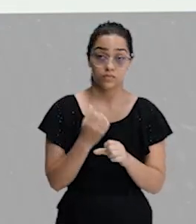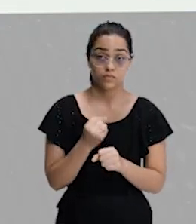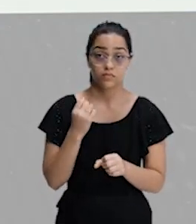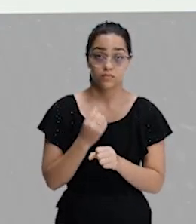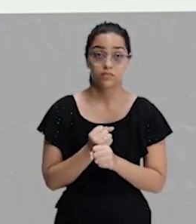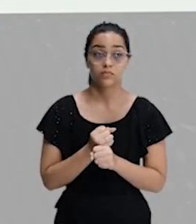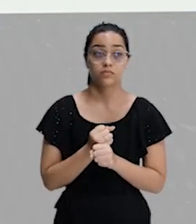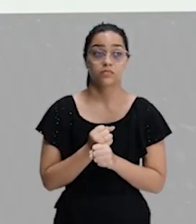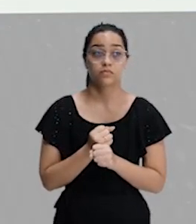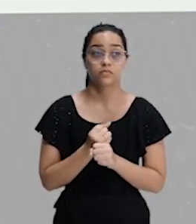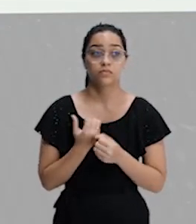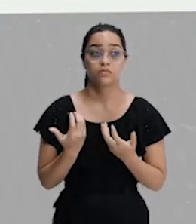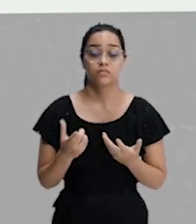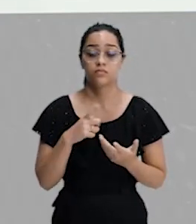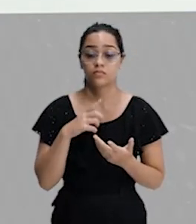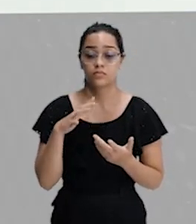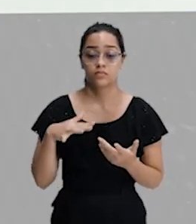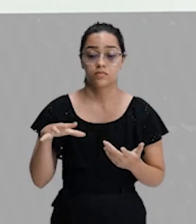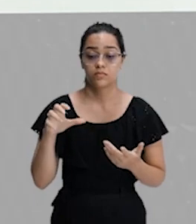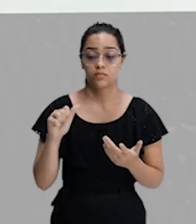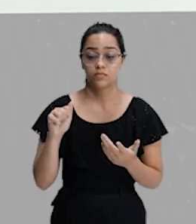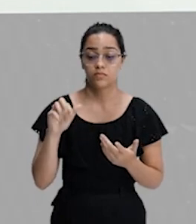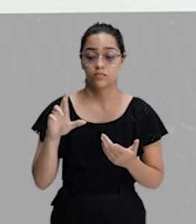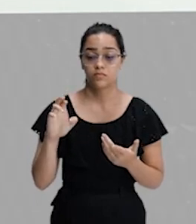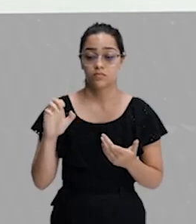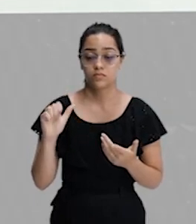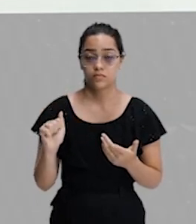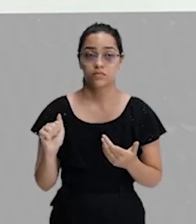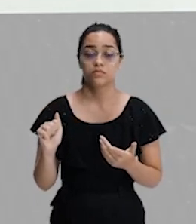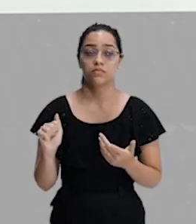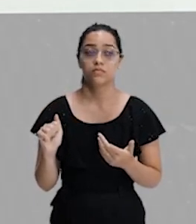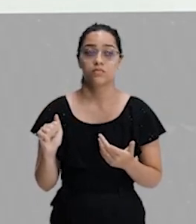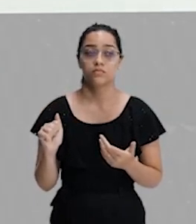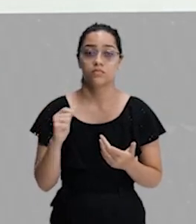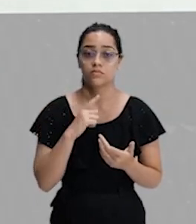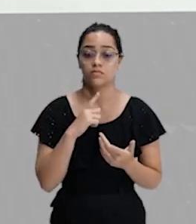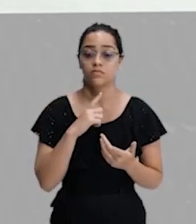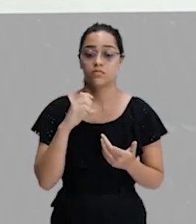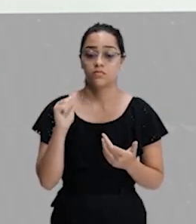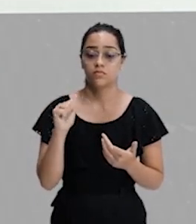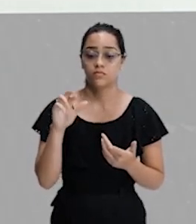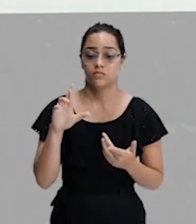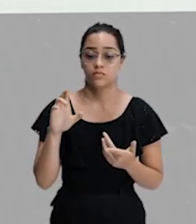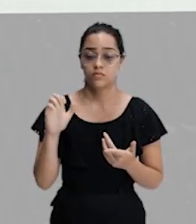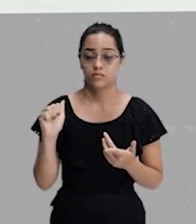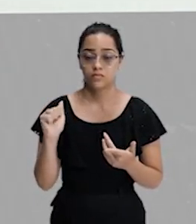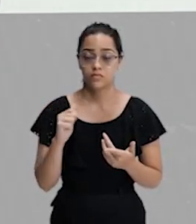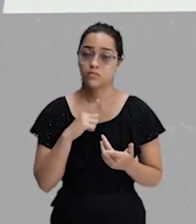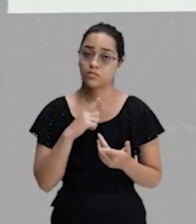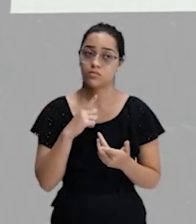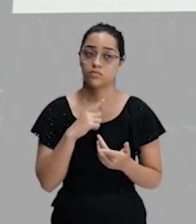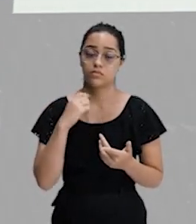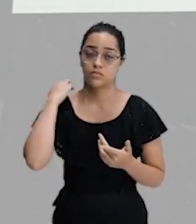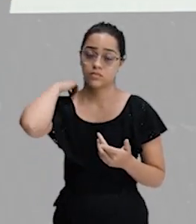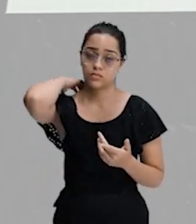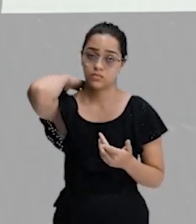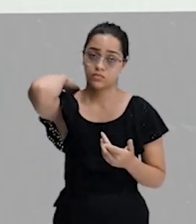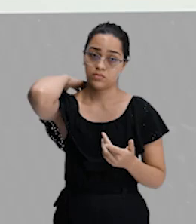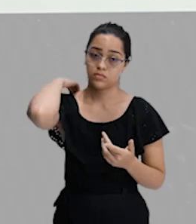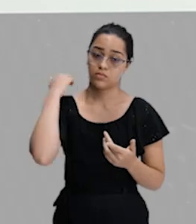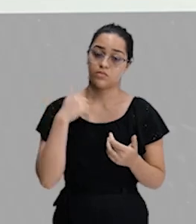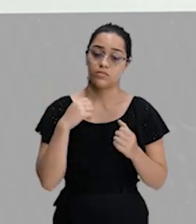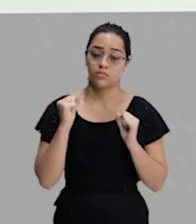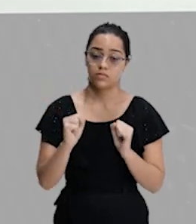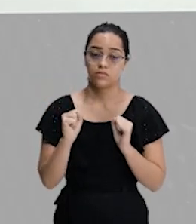né, a área, né? Preciso calcular essa área desse cilindro, tá? Para eu